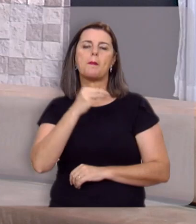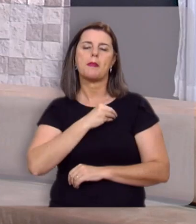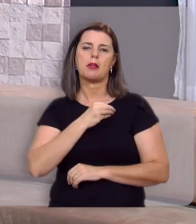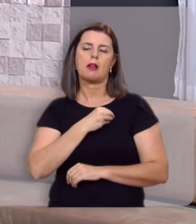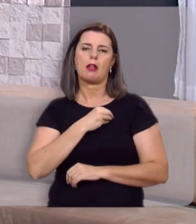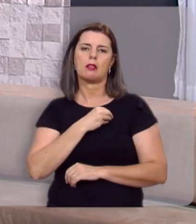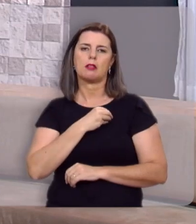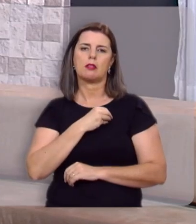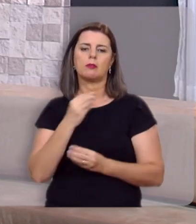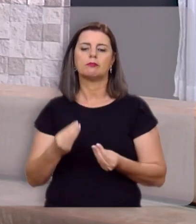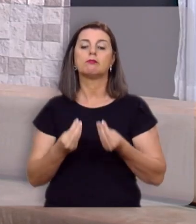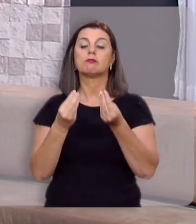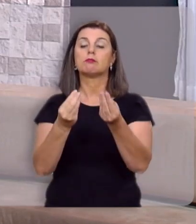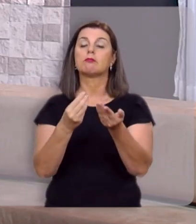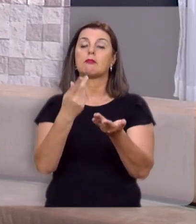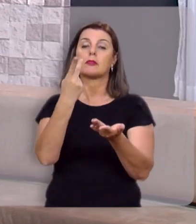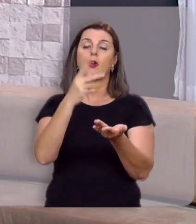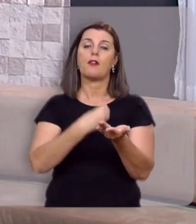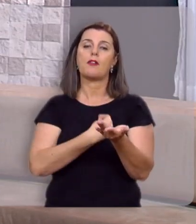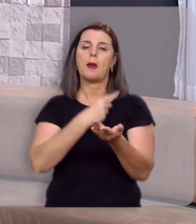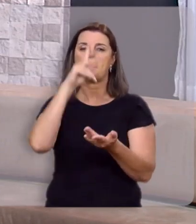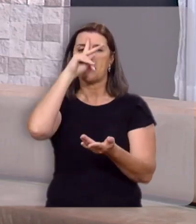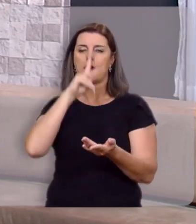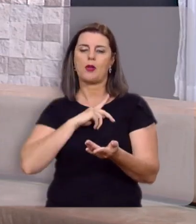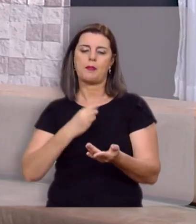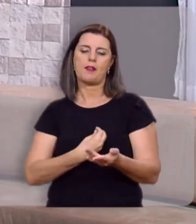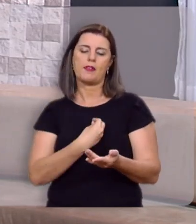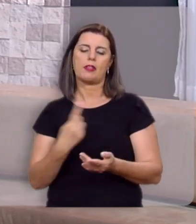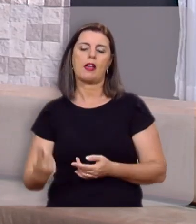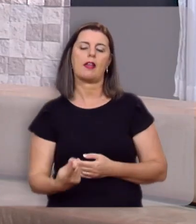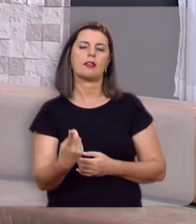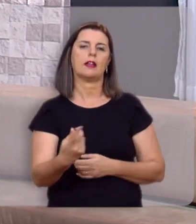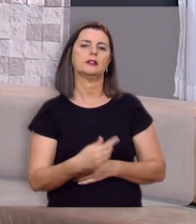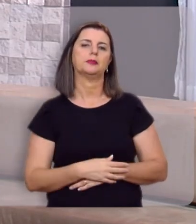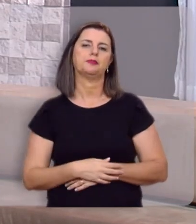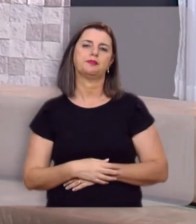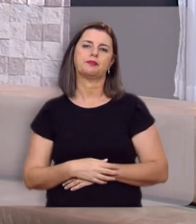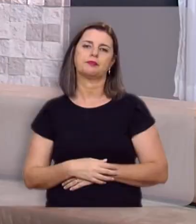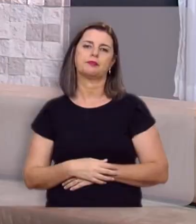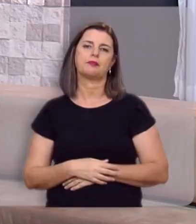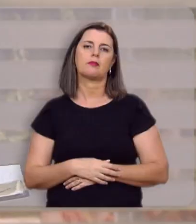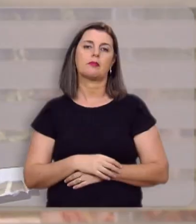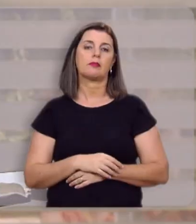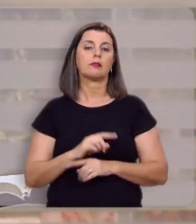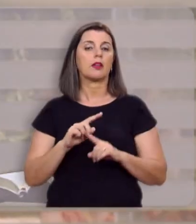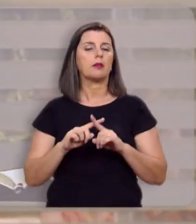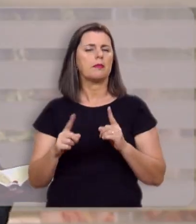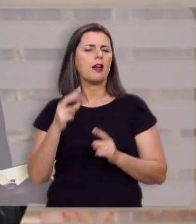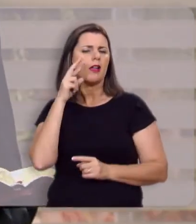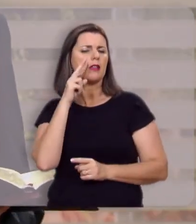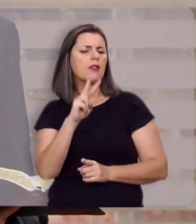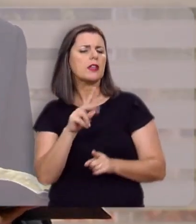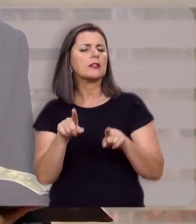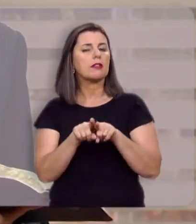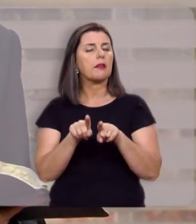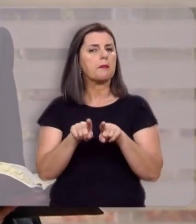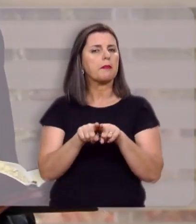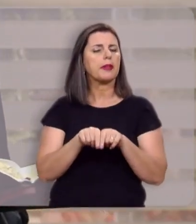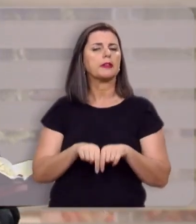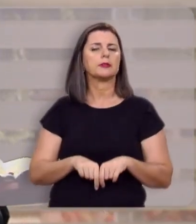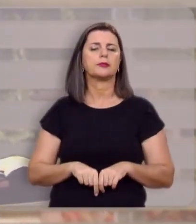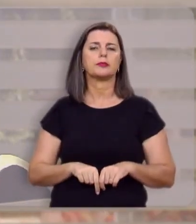seus pecados, dando a você a própria vida eterna. Mas notem comigo